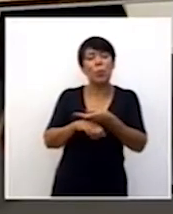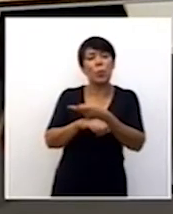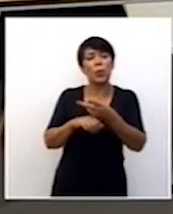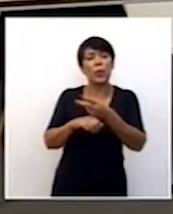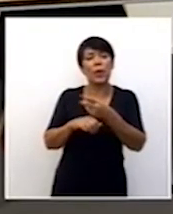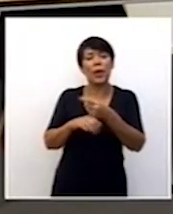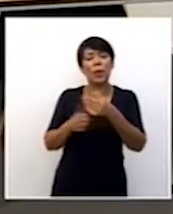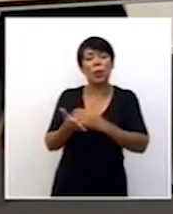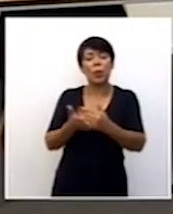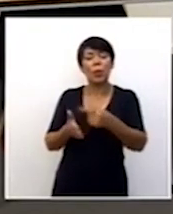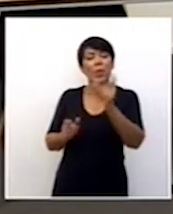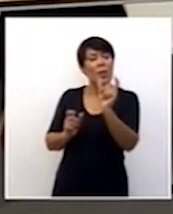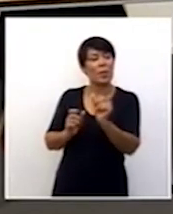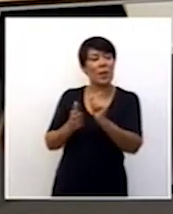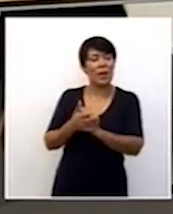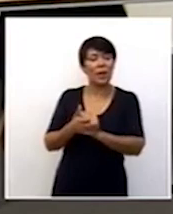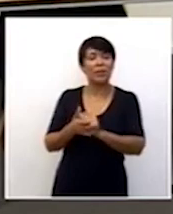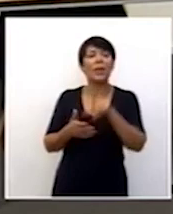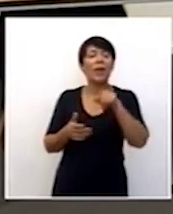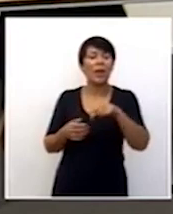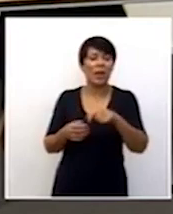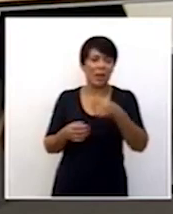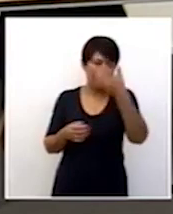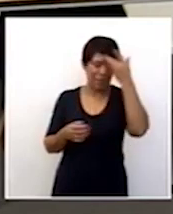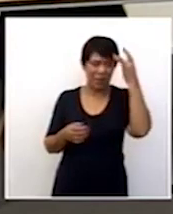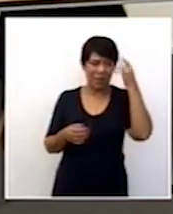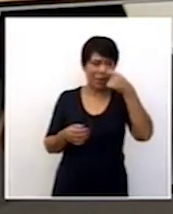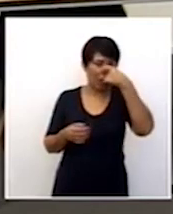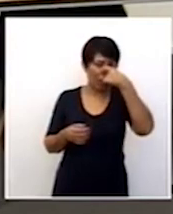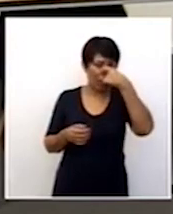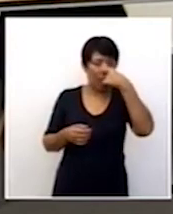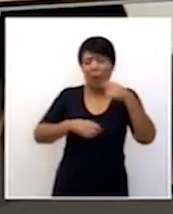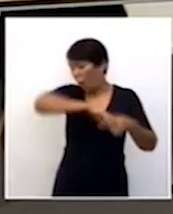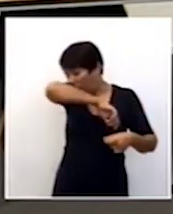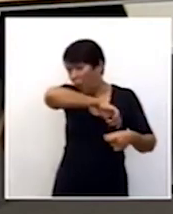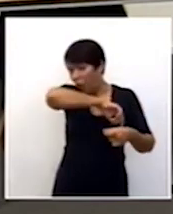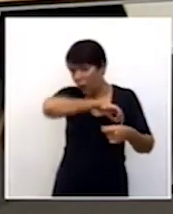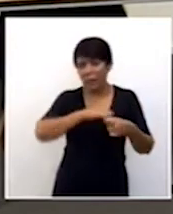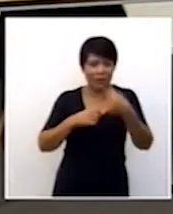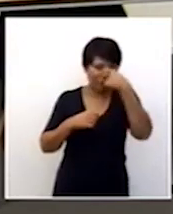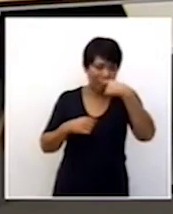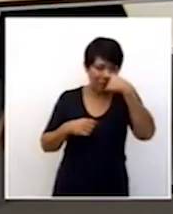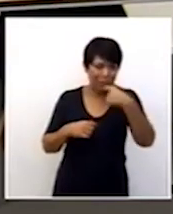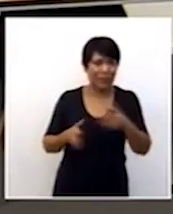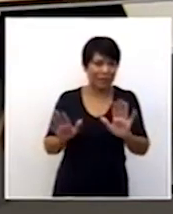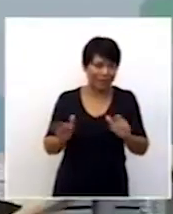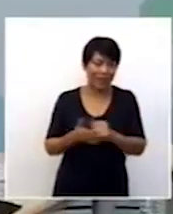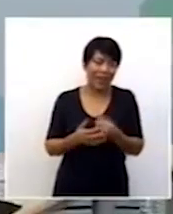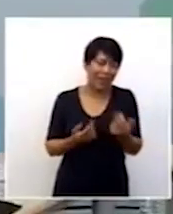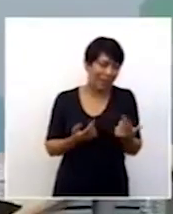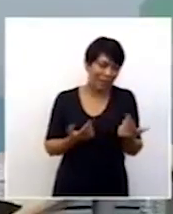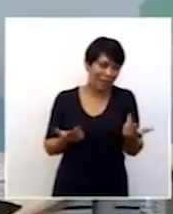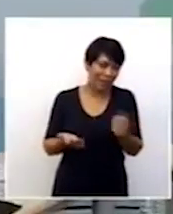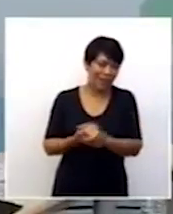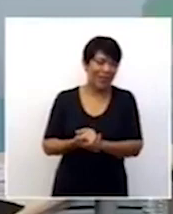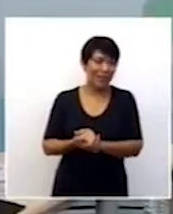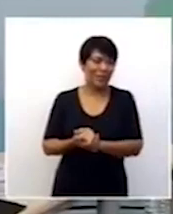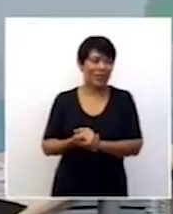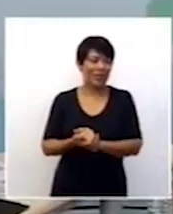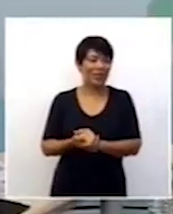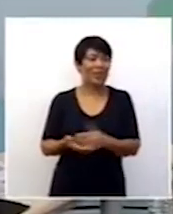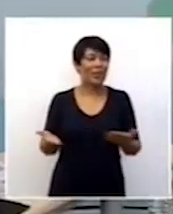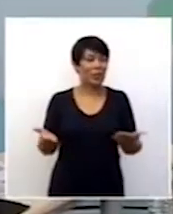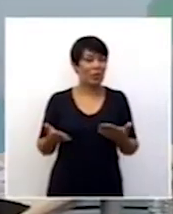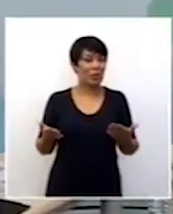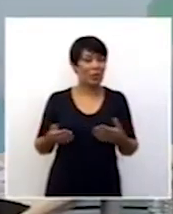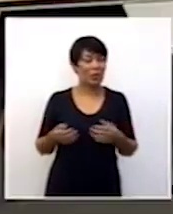vem de catarro. Encatarroado deve ser aquela pessoa que está cheia de catarro. Ai, nojento. Vamos lá, não podemos fazer isso hoje, quarentena, né? Estamos